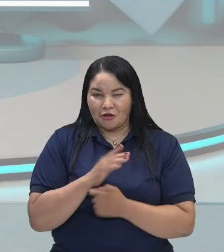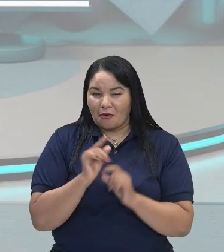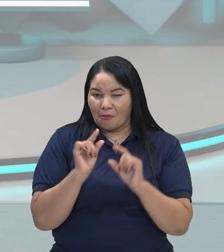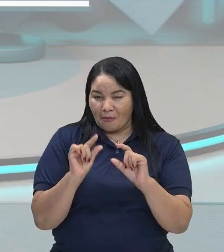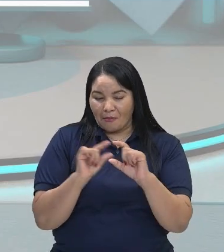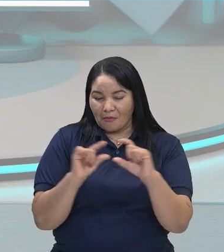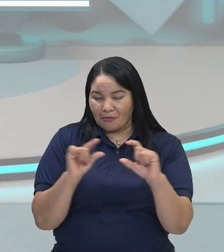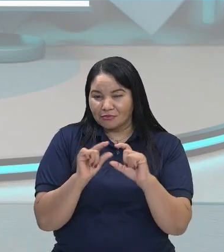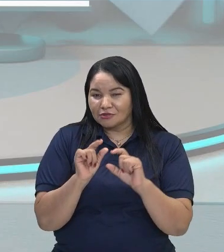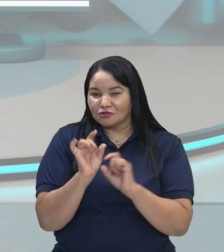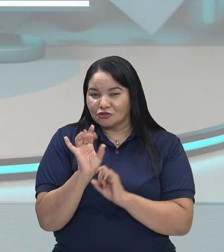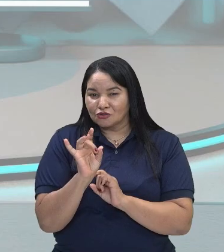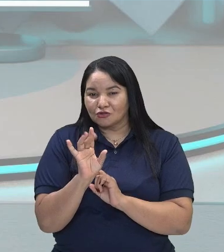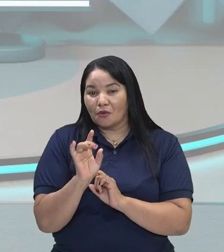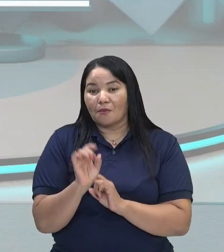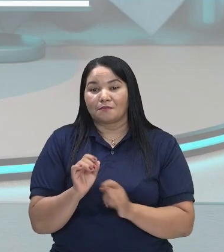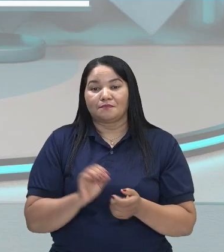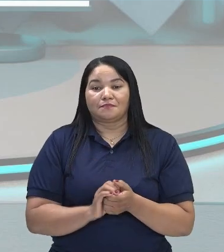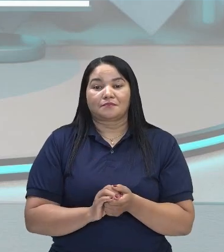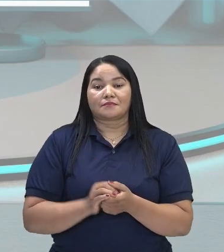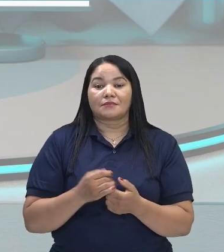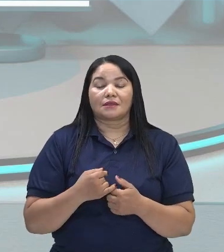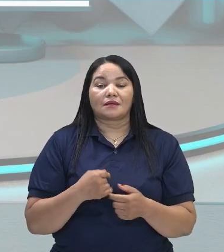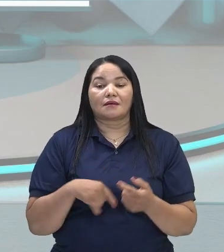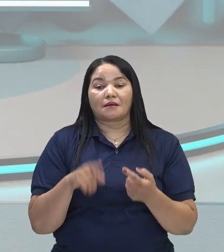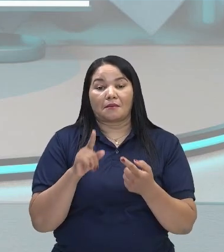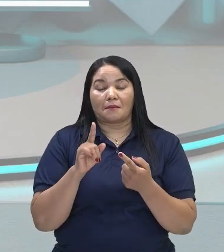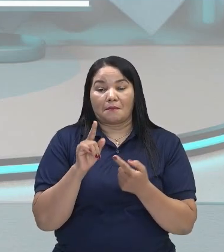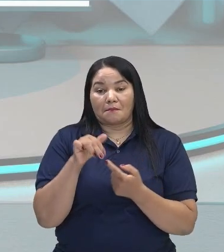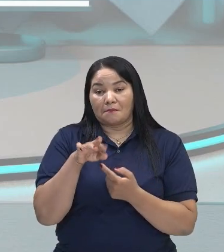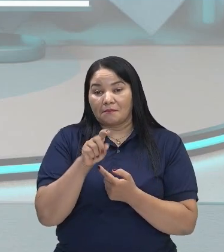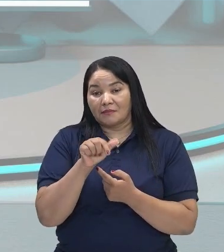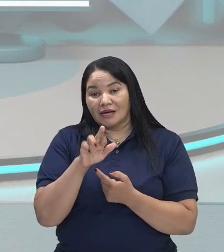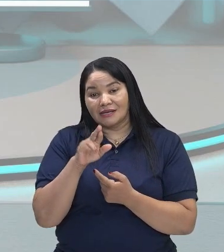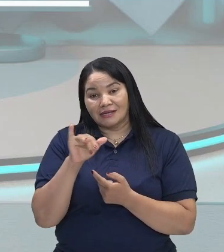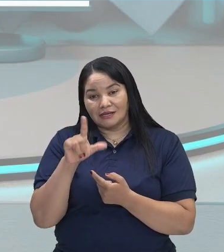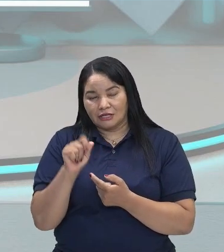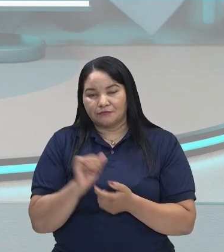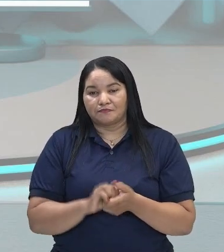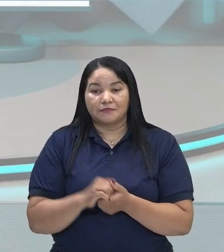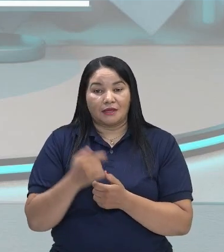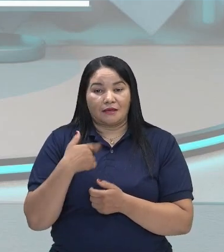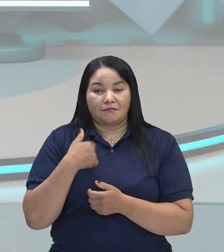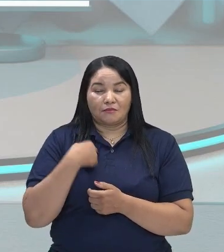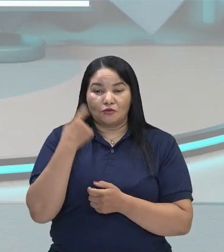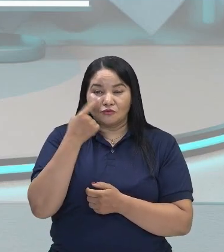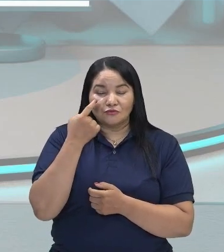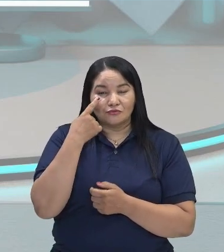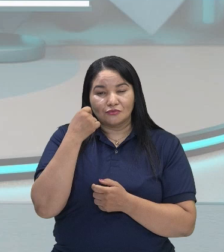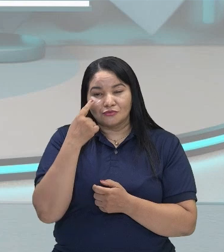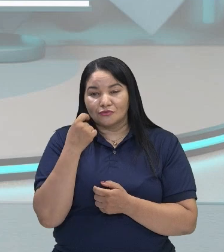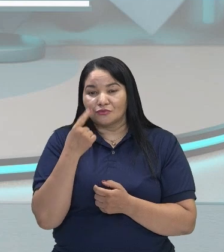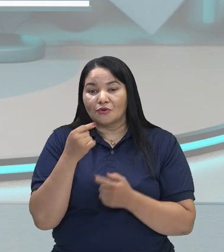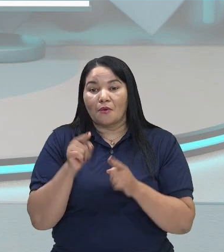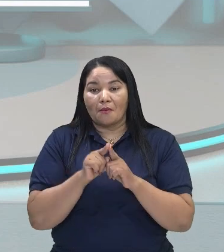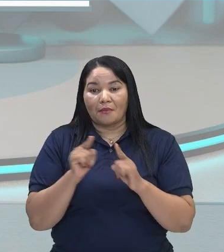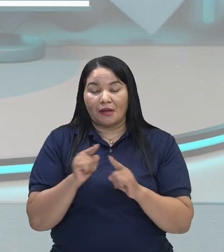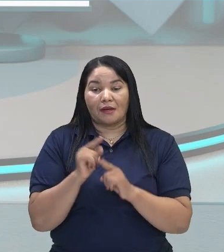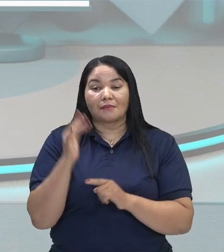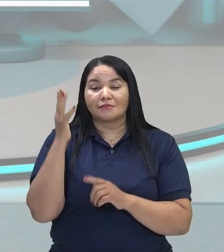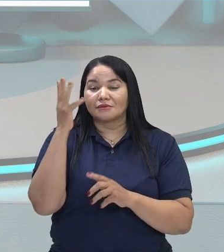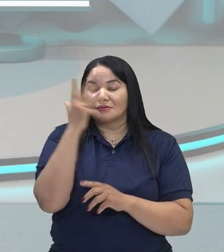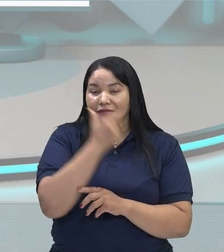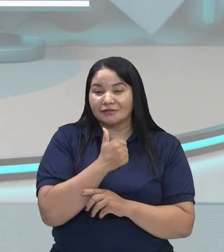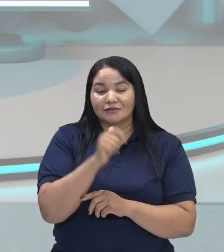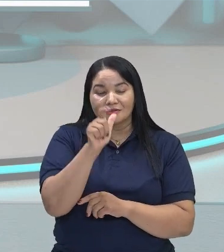trechinho de Marília de Dirceu. Meus olhos não choreis, que a bela Marília